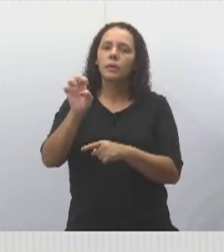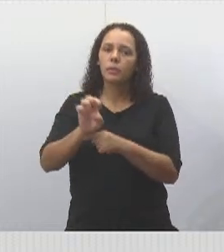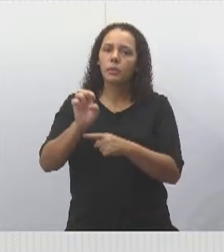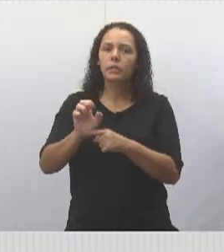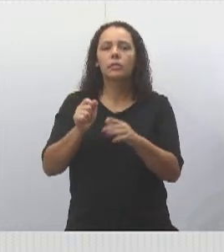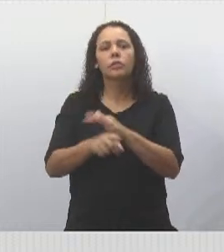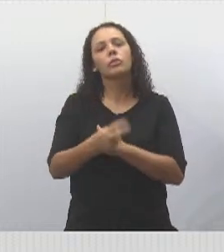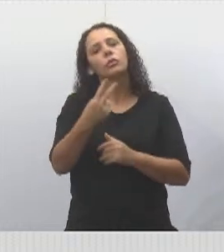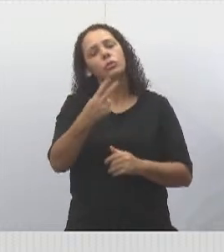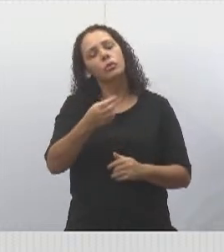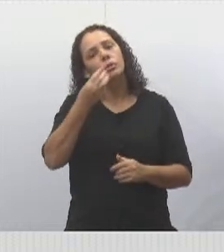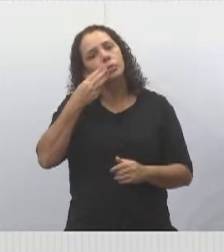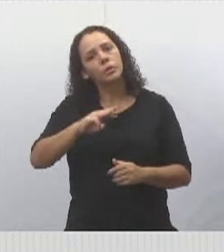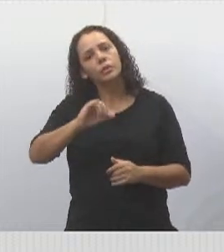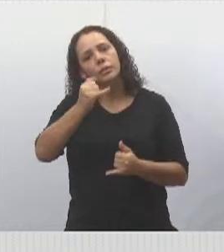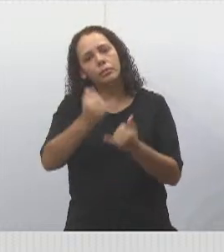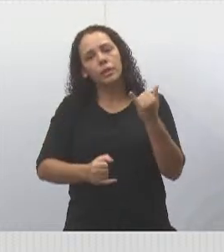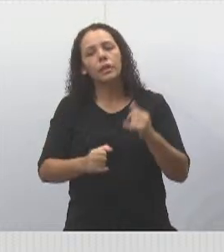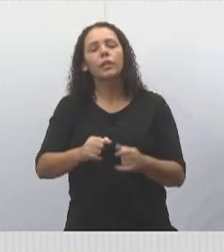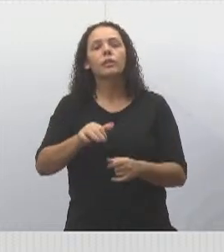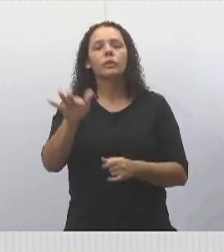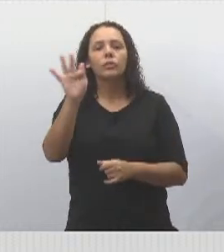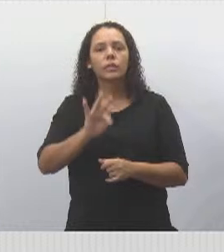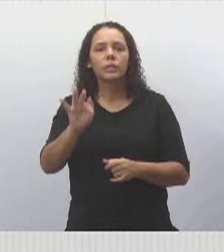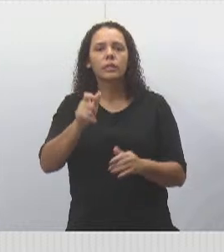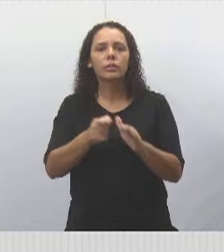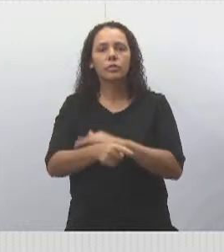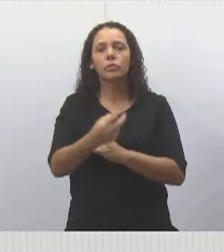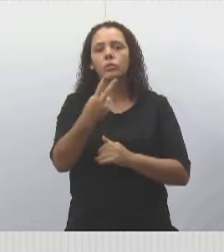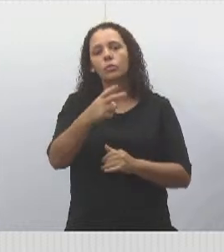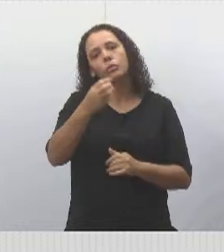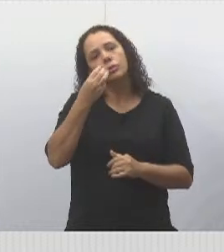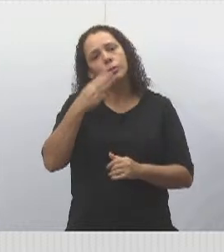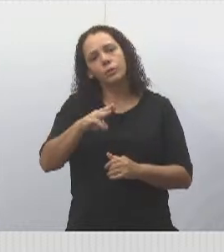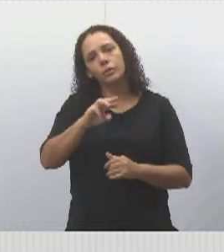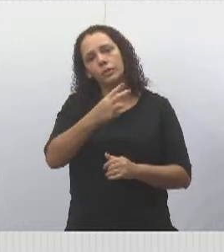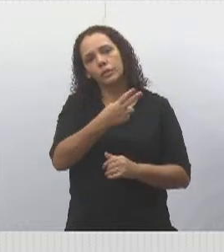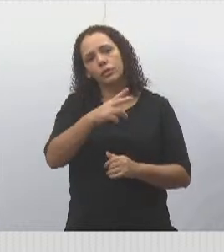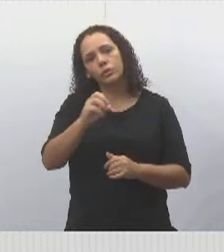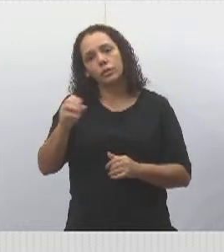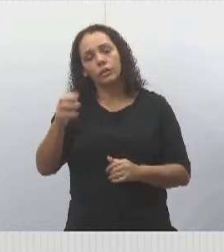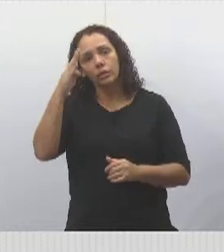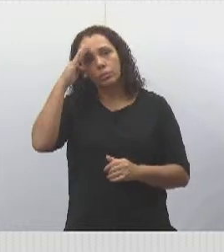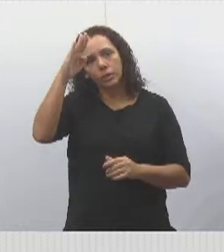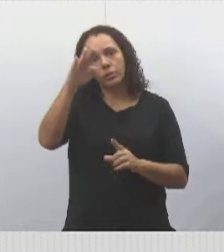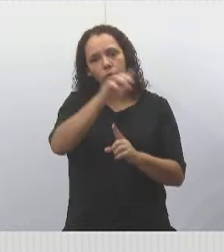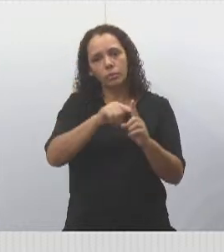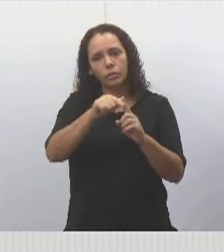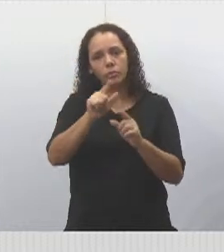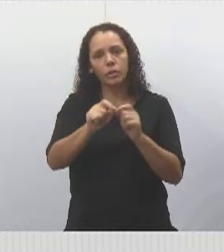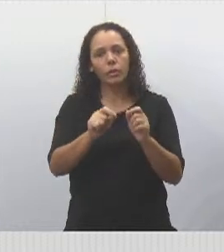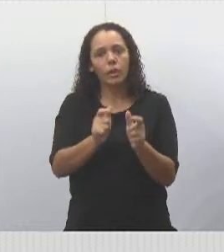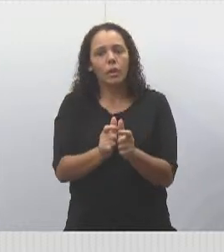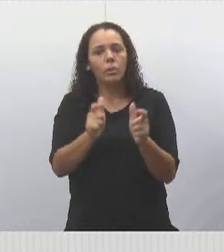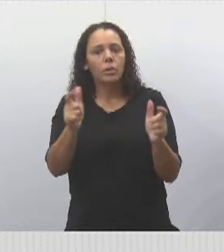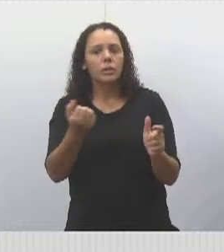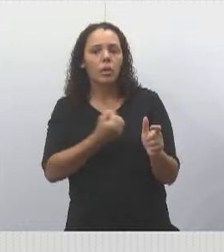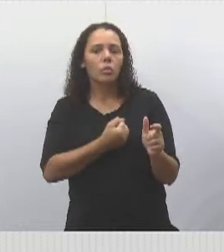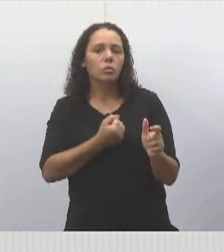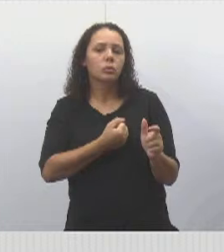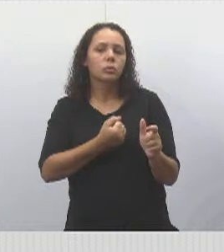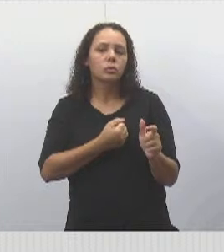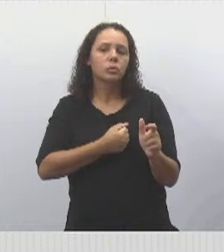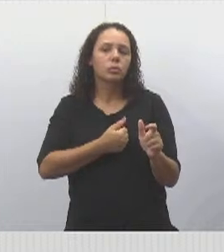milhões e meio e recurso federal de 2 milhões e 200. Pode passar. As principais ações, ampliação do número de oficineiros